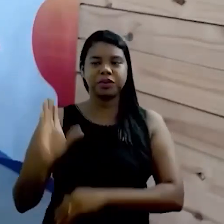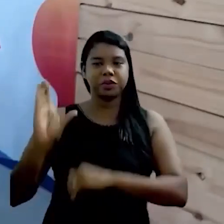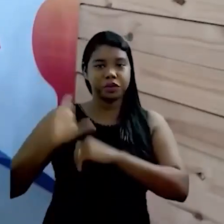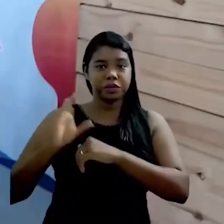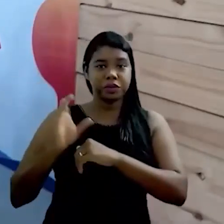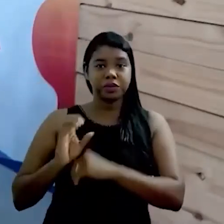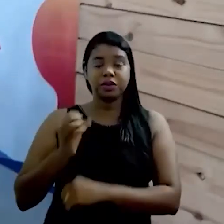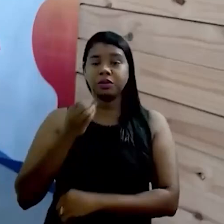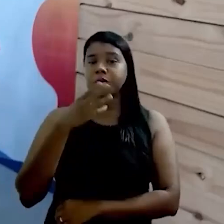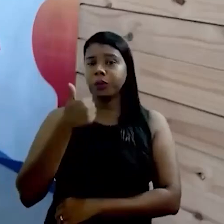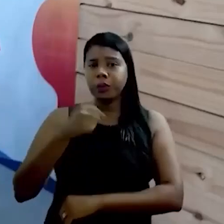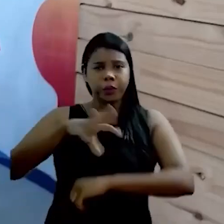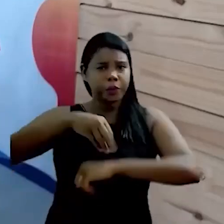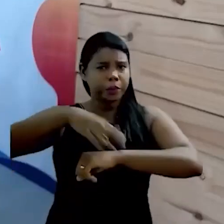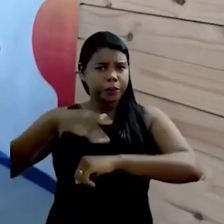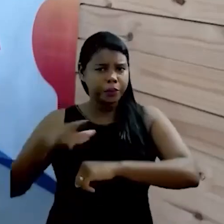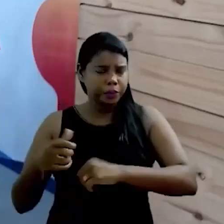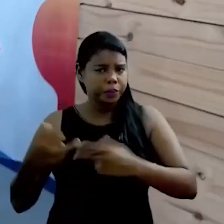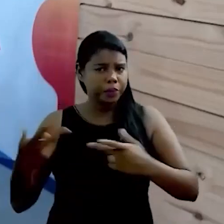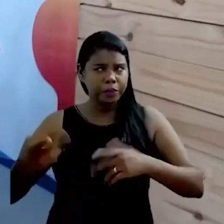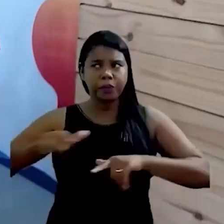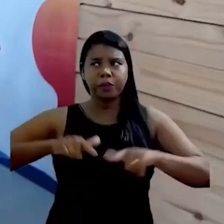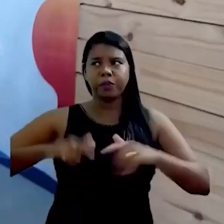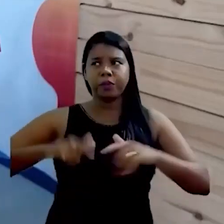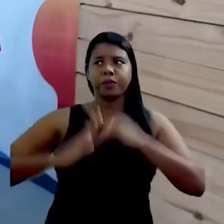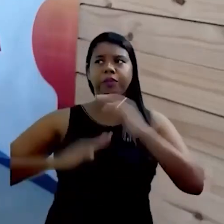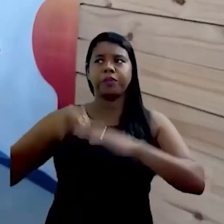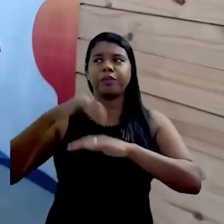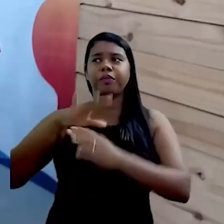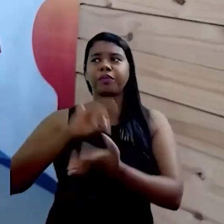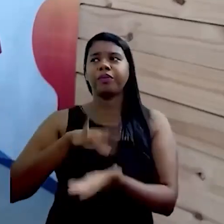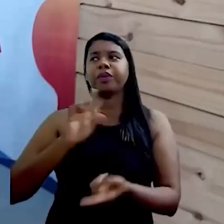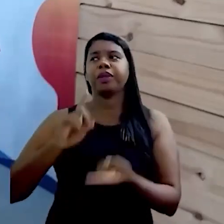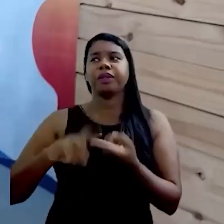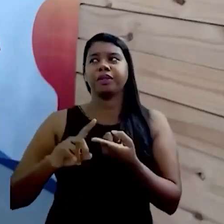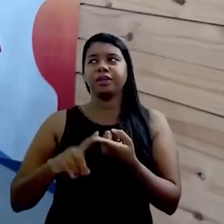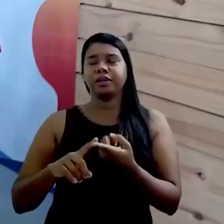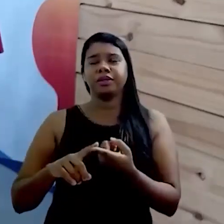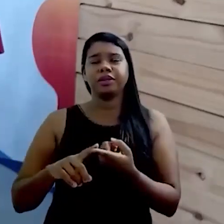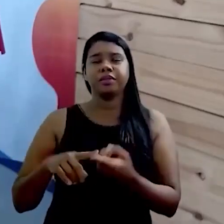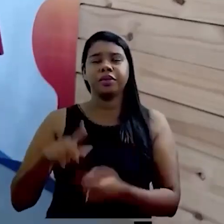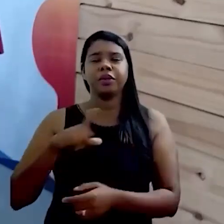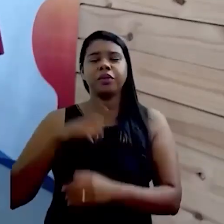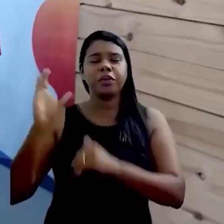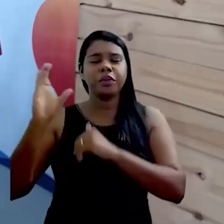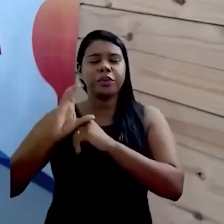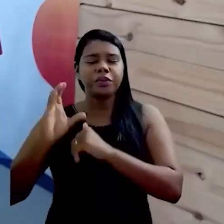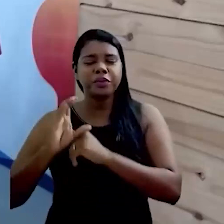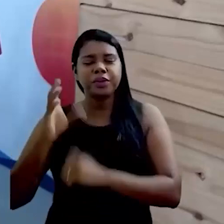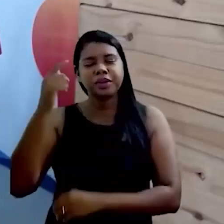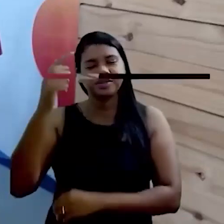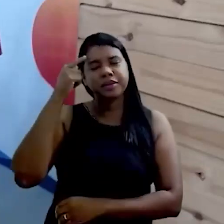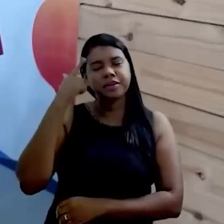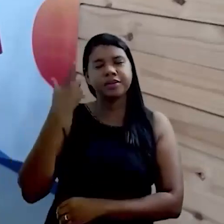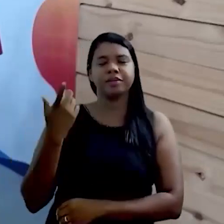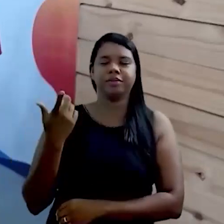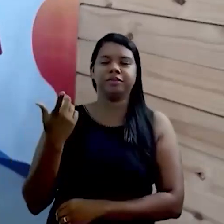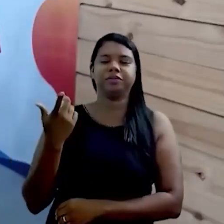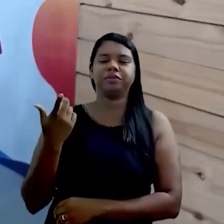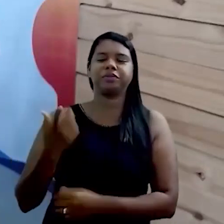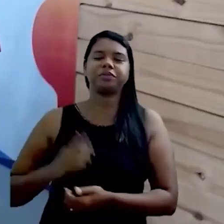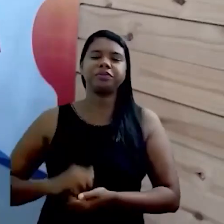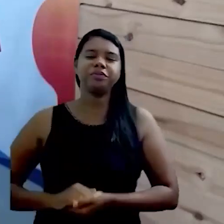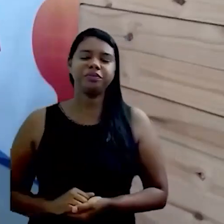muito vasta, né? E por ser muito vasta, eu gosto muito de trabalhar, quando eu penso a consultoria, quando eu penso as tendências, eu gosto muito de trabalhar com as